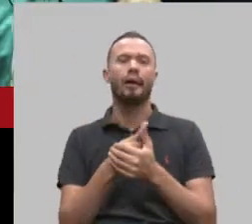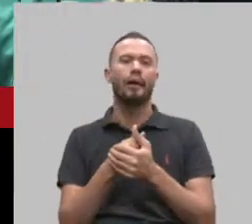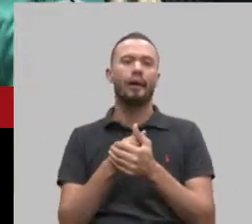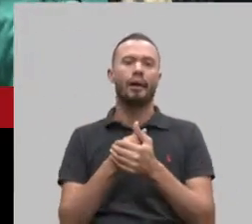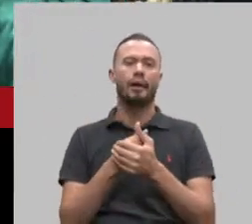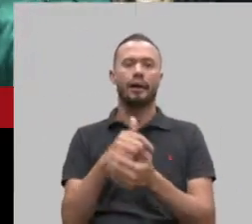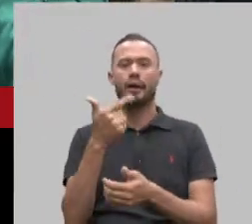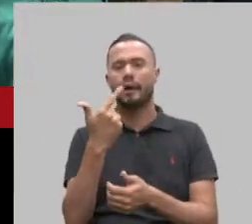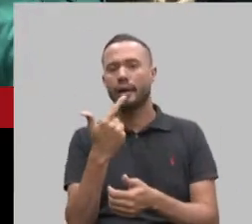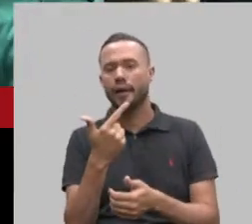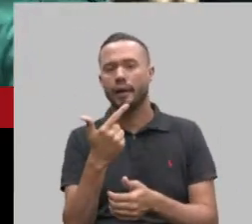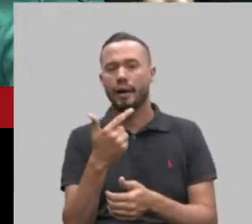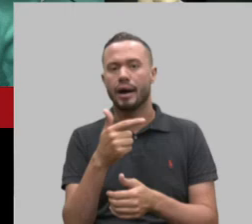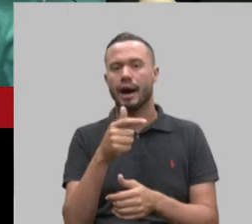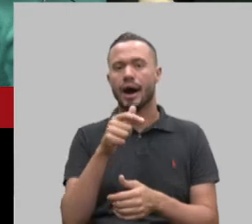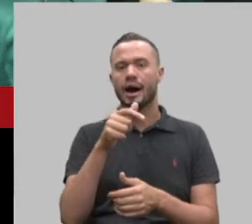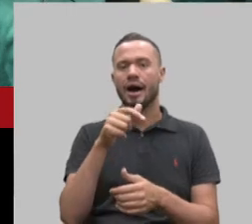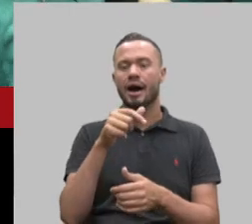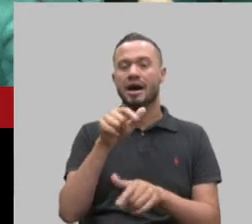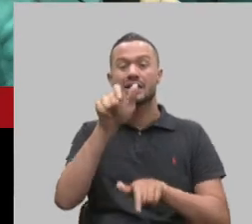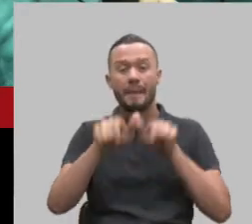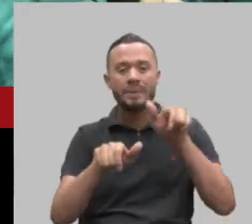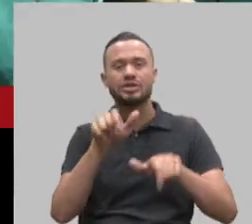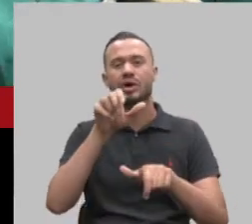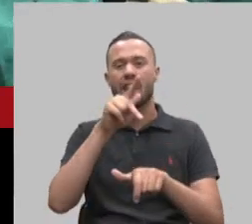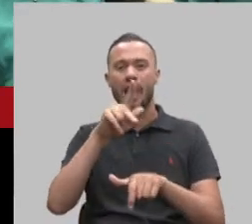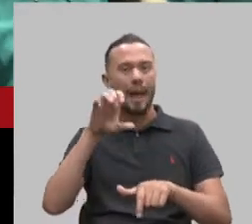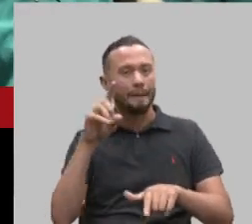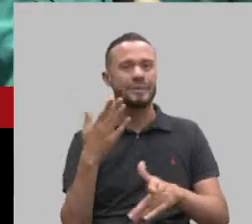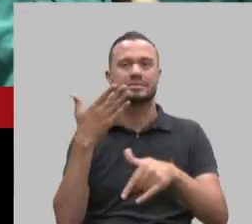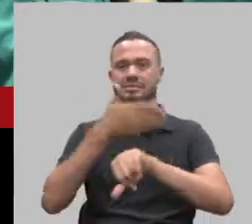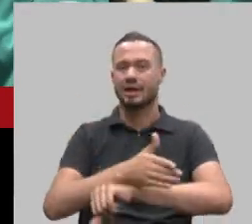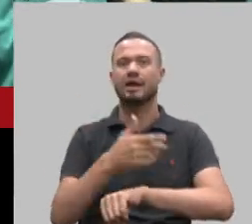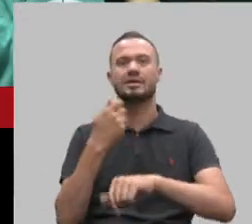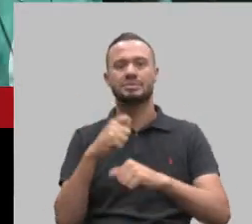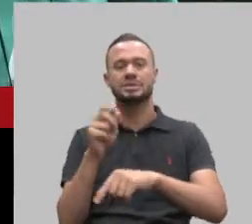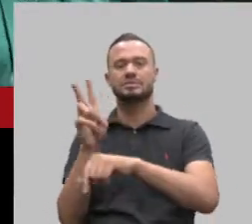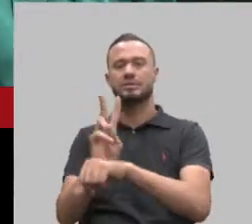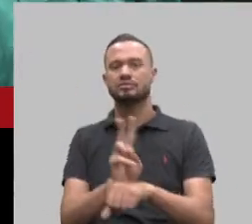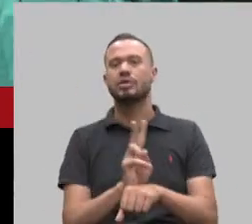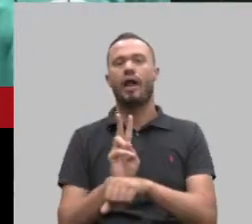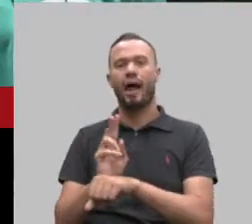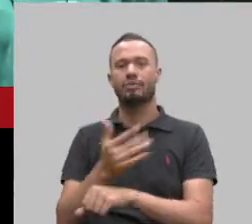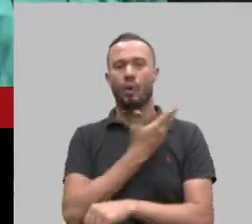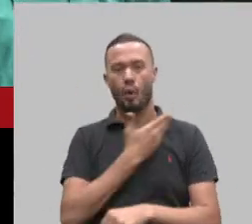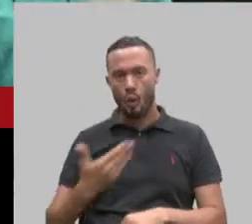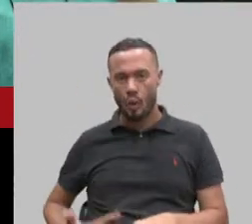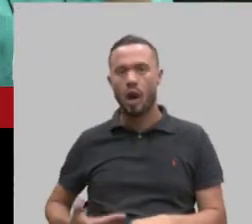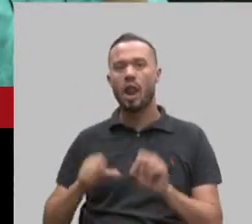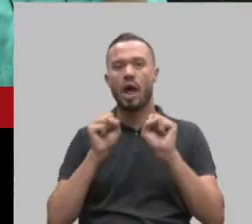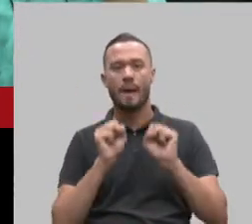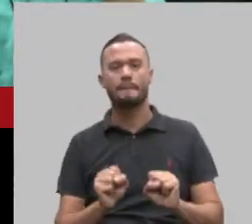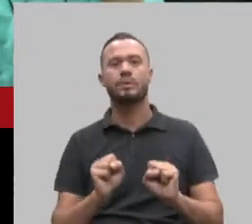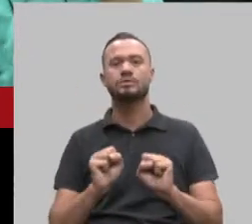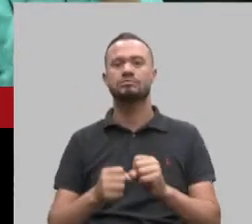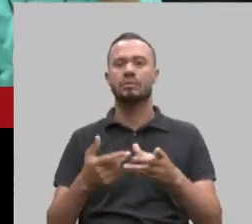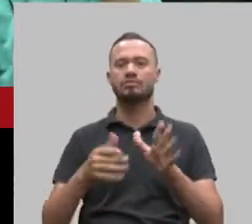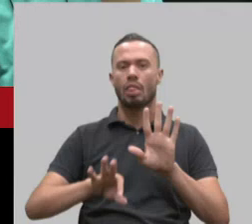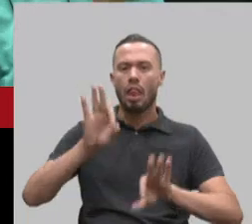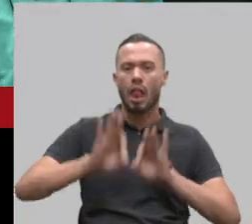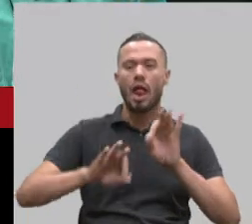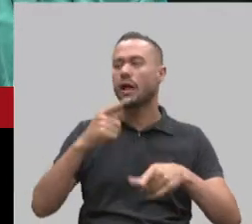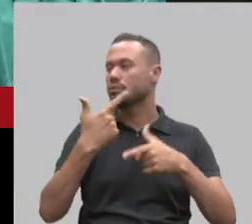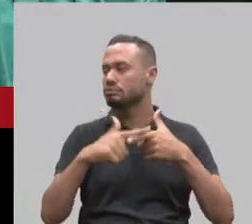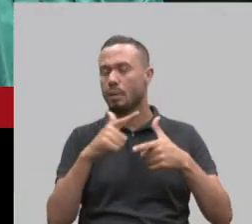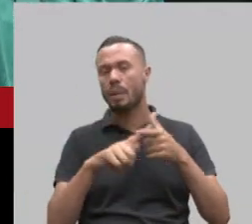para essas pessoas seja eh fiscalizado e que de forma que que o governo possa eh consertar esses problemas aí